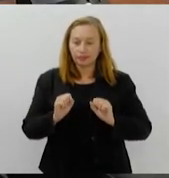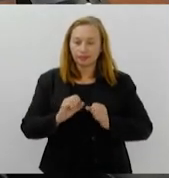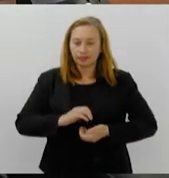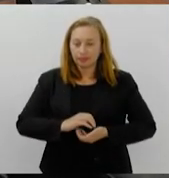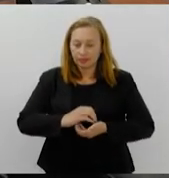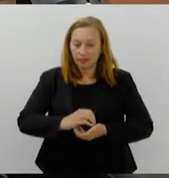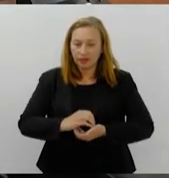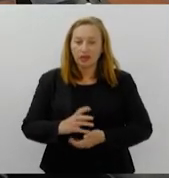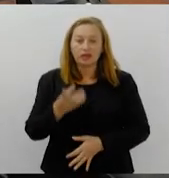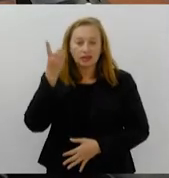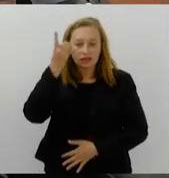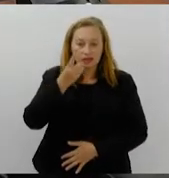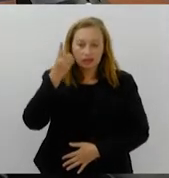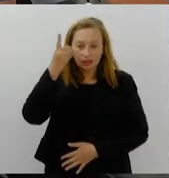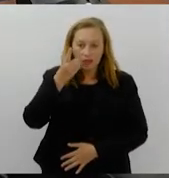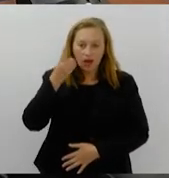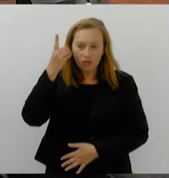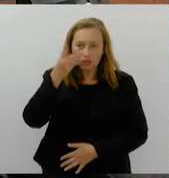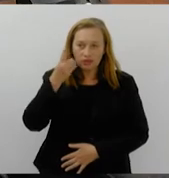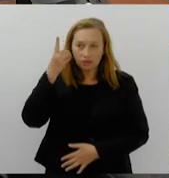deputado T.H. Joias.